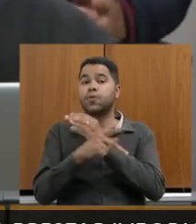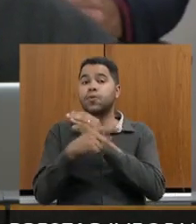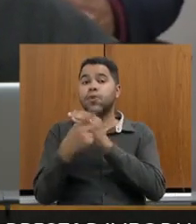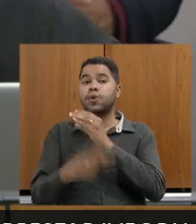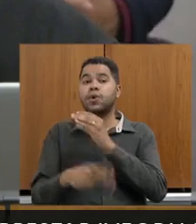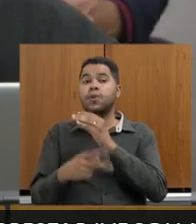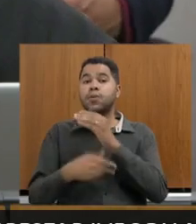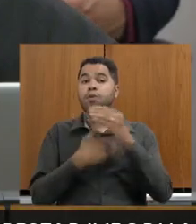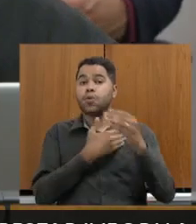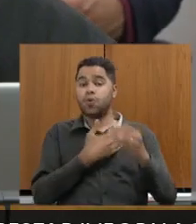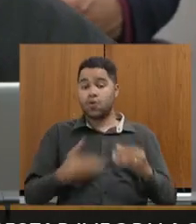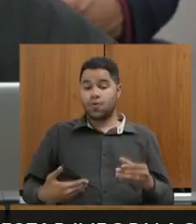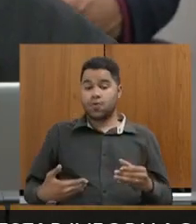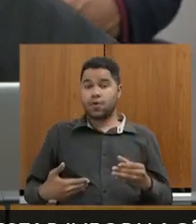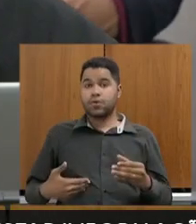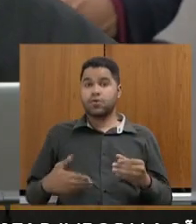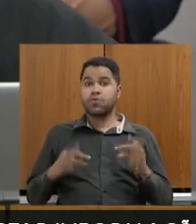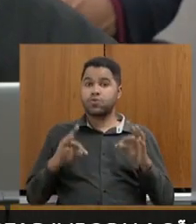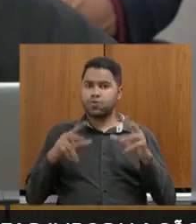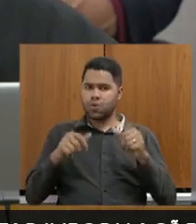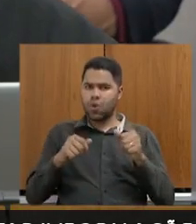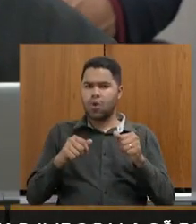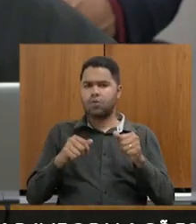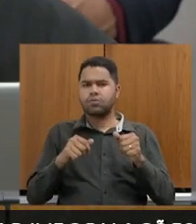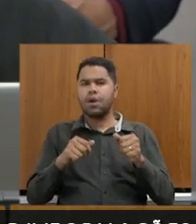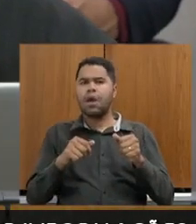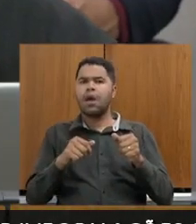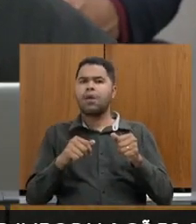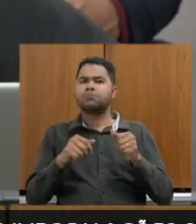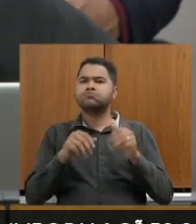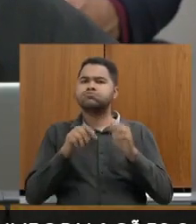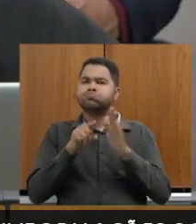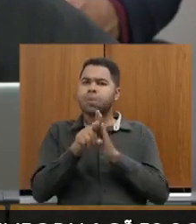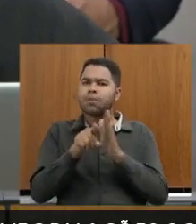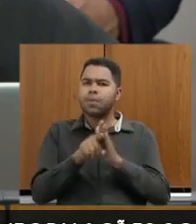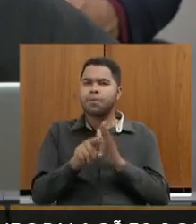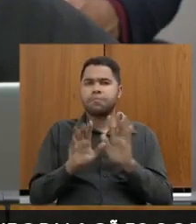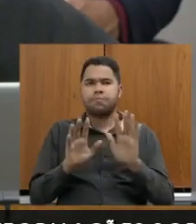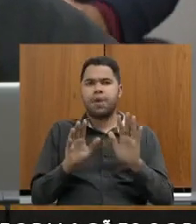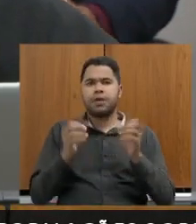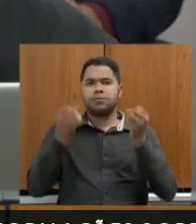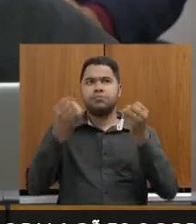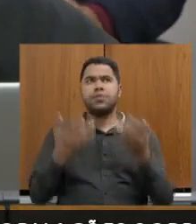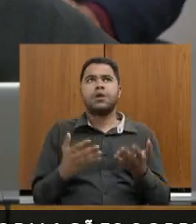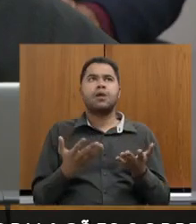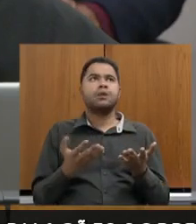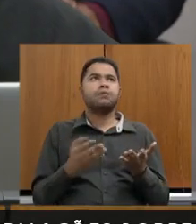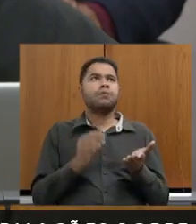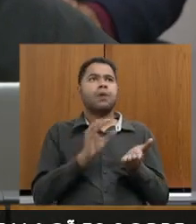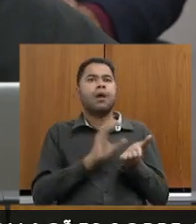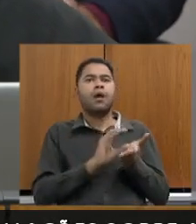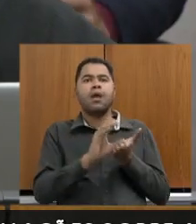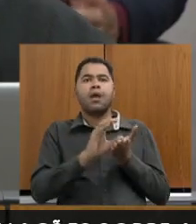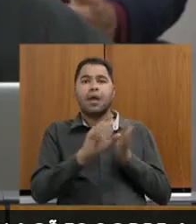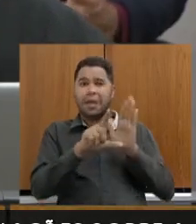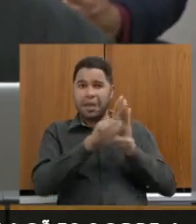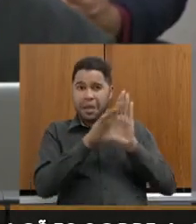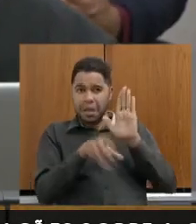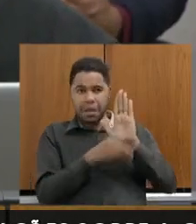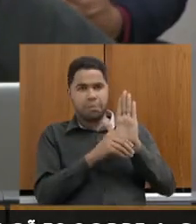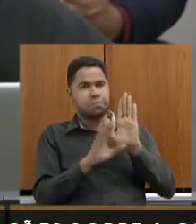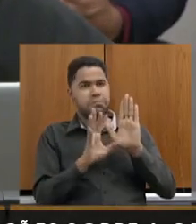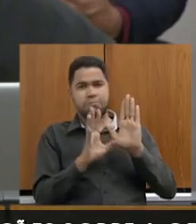Civil de Minas Gerais pelo governo do estado todas as partes estão fazendo a pergunta mas nós estamos falando de investimento de emendas parlamentares